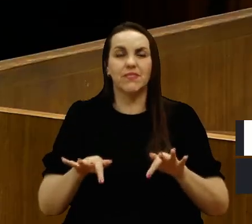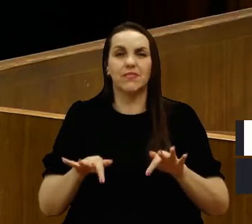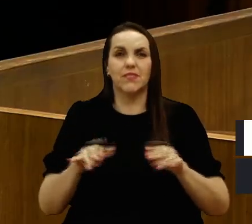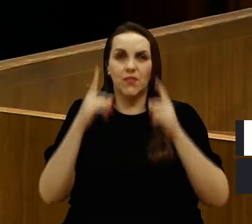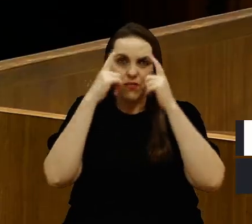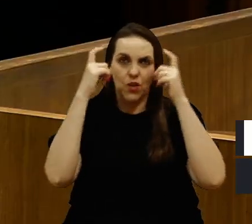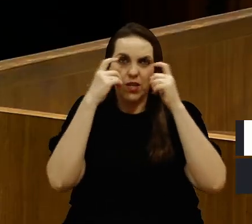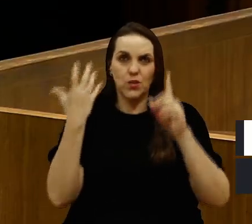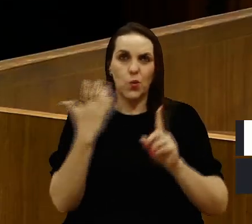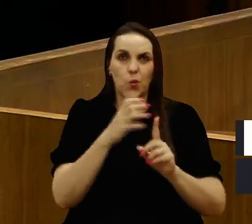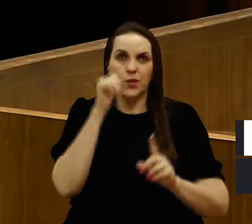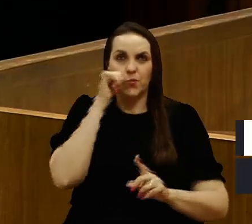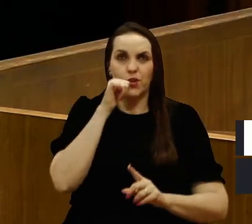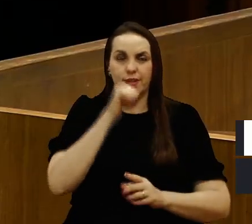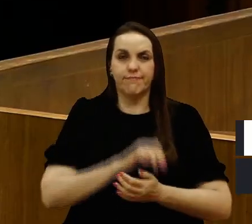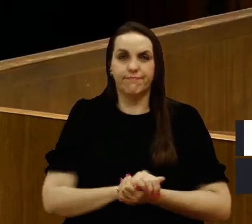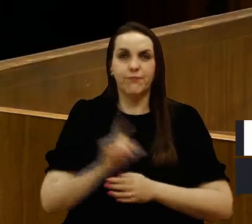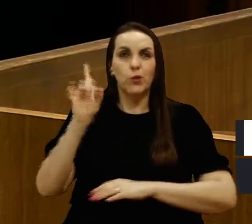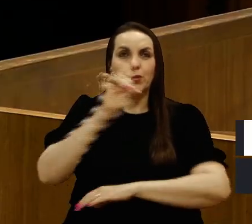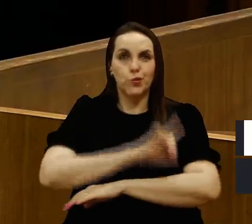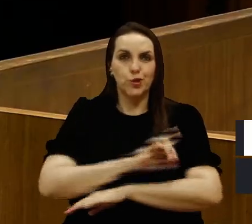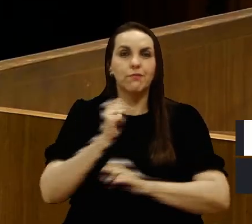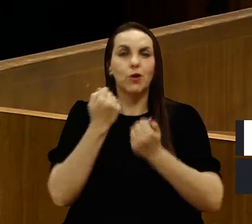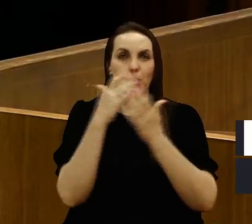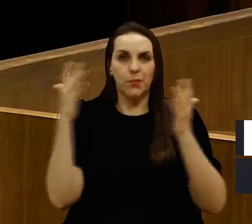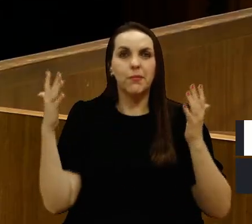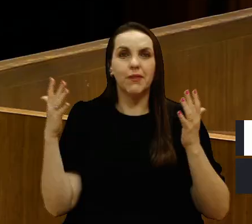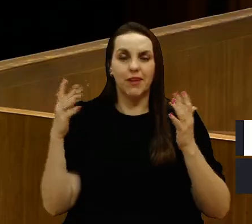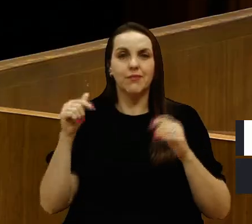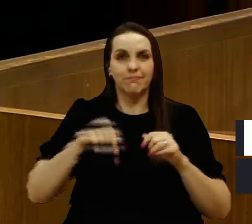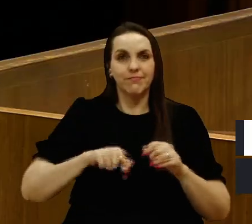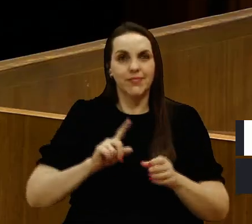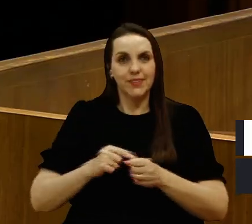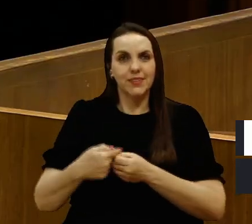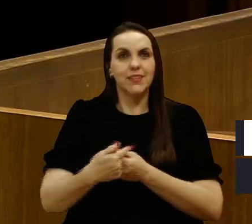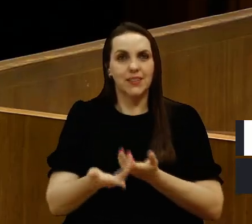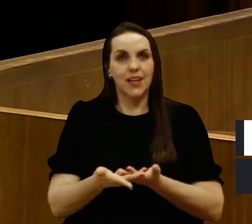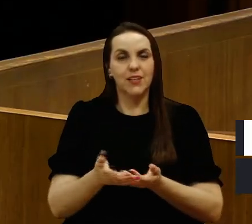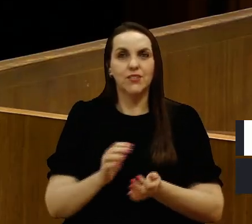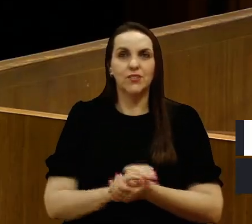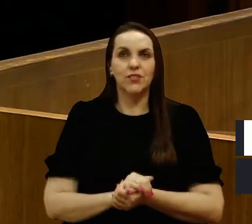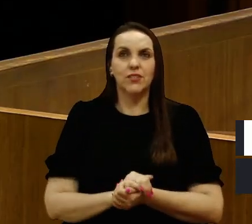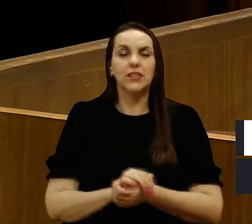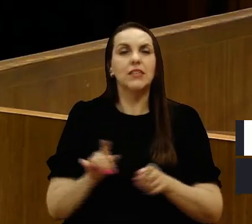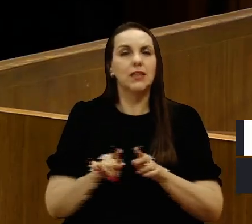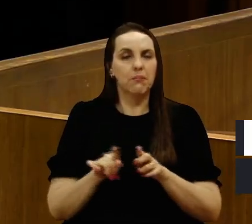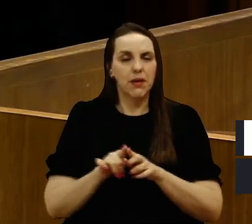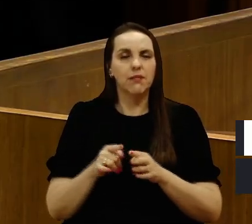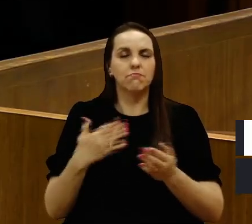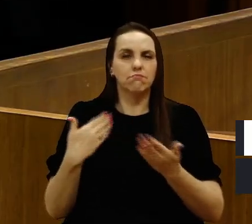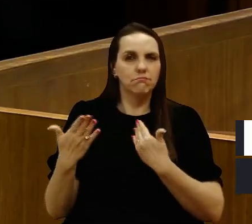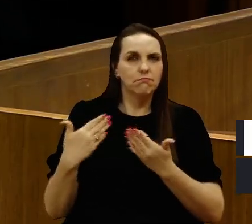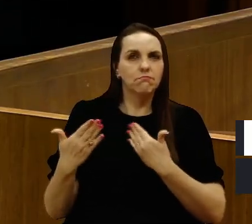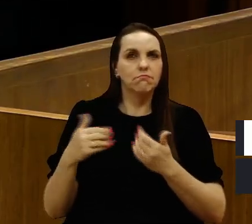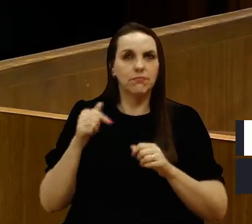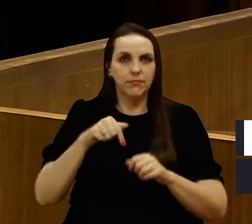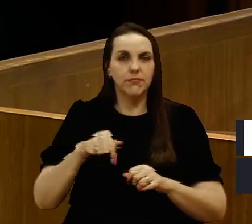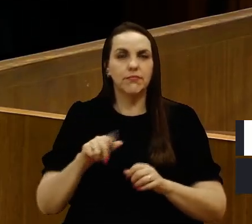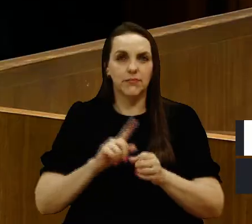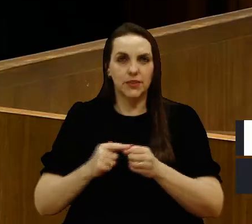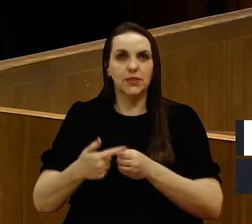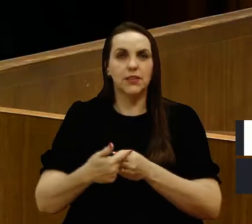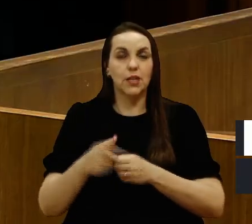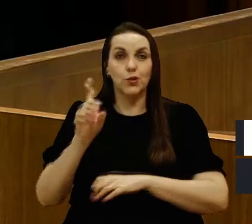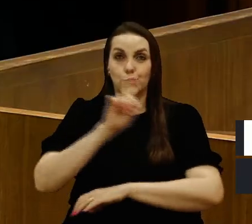mulheres. Então, uma data a ser comemorada na nossa cidade, ou pelo menos debatida na nossa cidade,